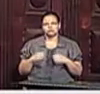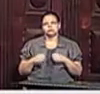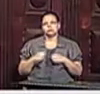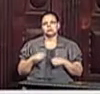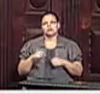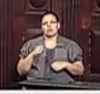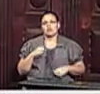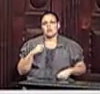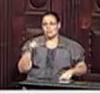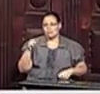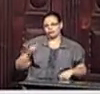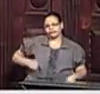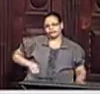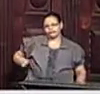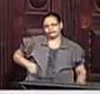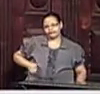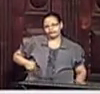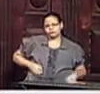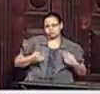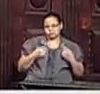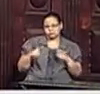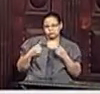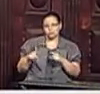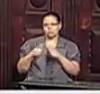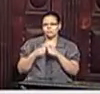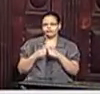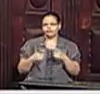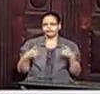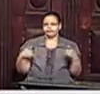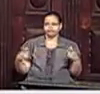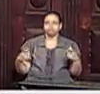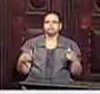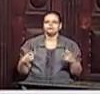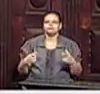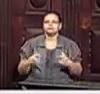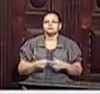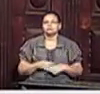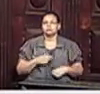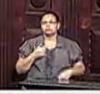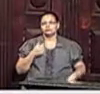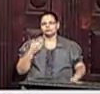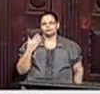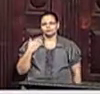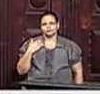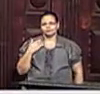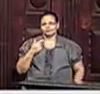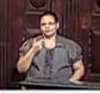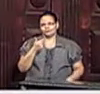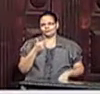crime organizado, que está crescendo. Só assalto a ônibus foram 2 ontem.